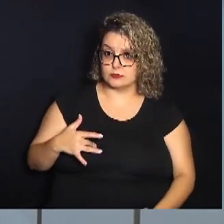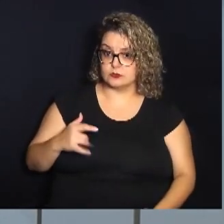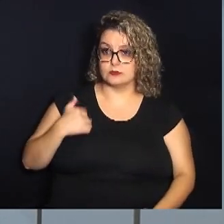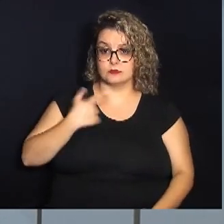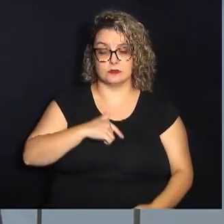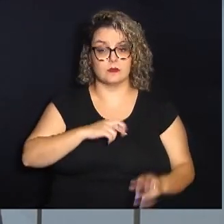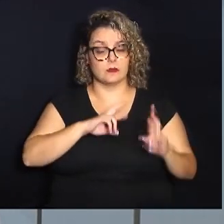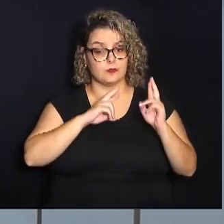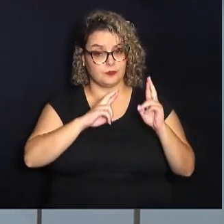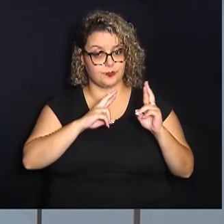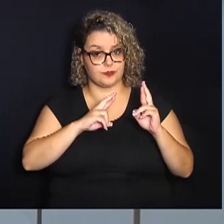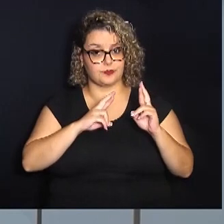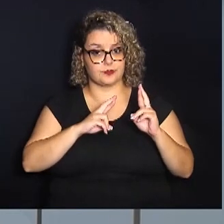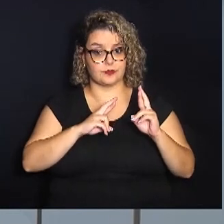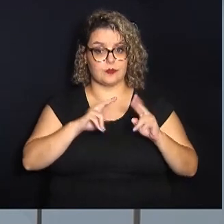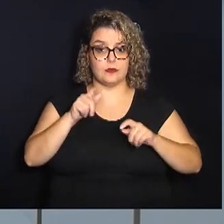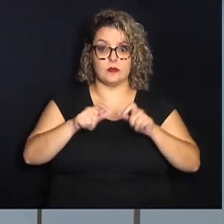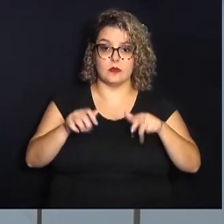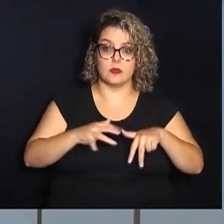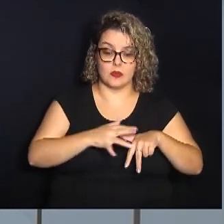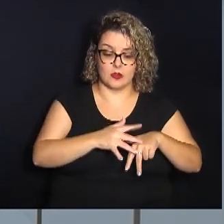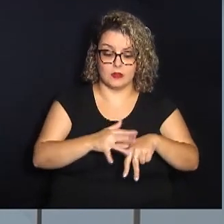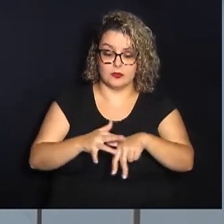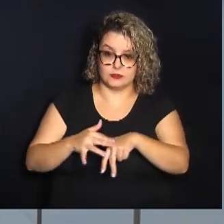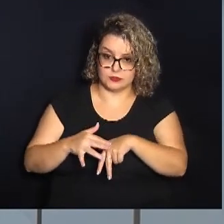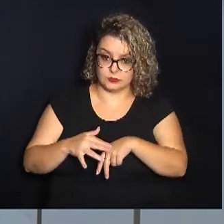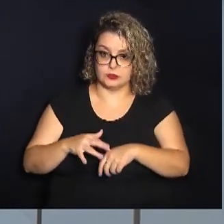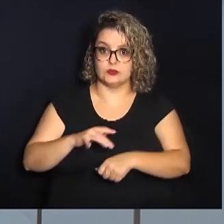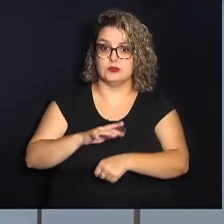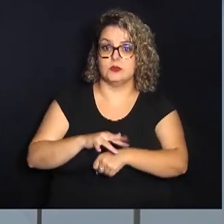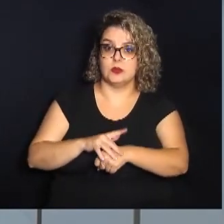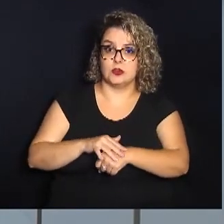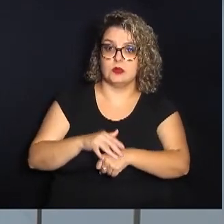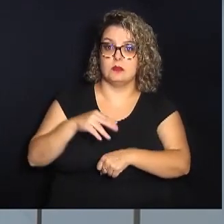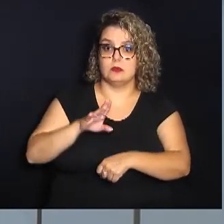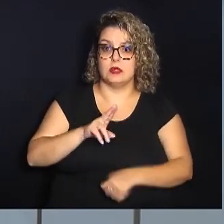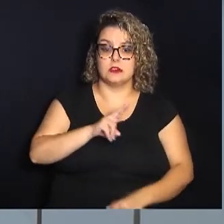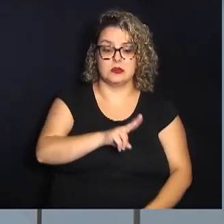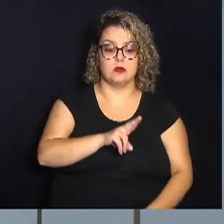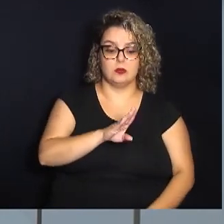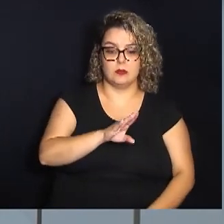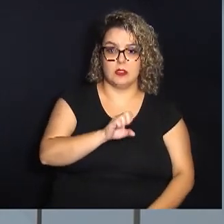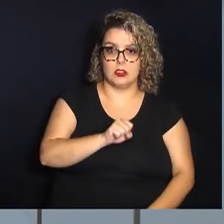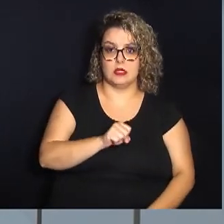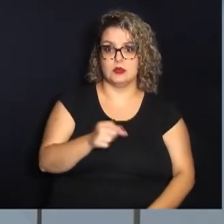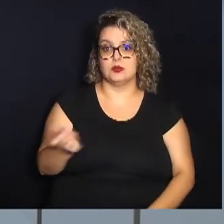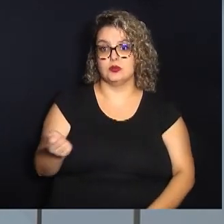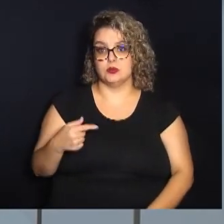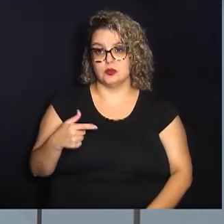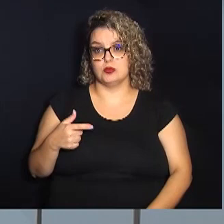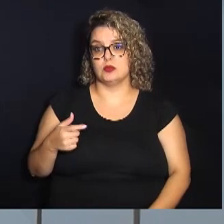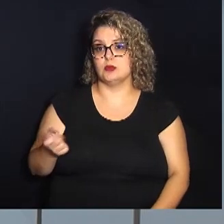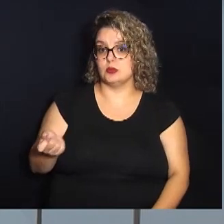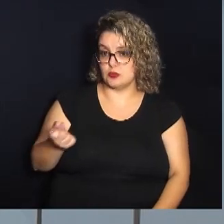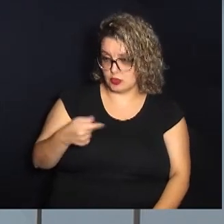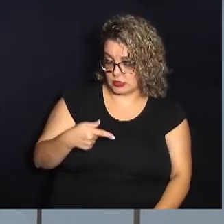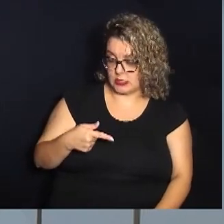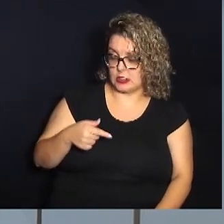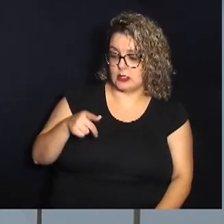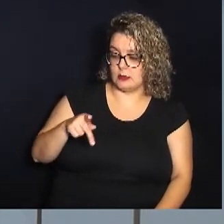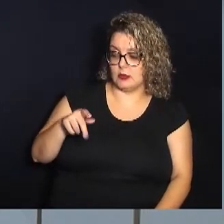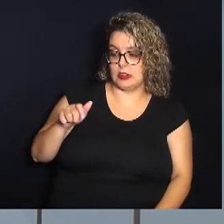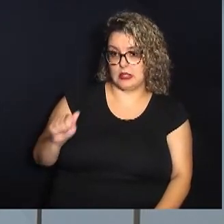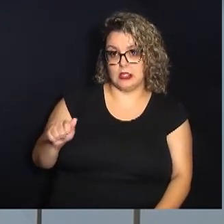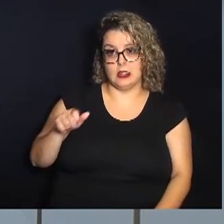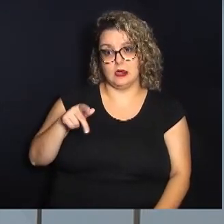que as pessoas, quando fiquem doentes, sejam acompanhadas mais na sua unidade básica do que numa unidade de pronto atendimento, pronto-socorro, que a gente indica